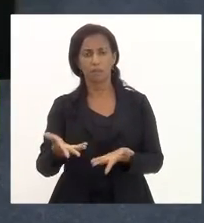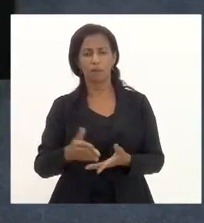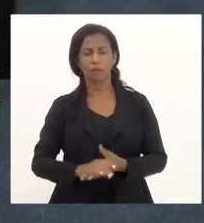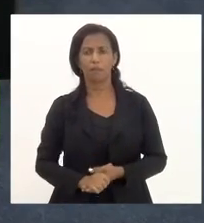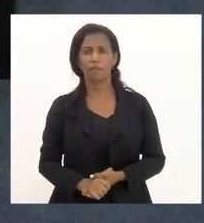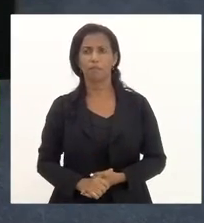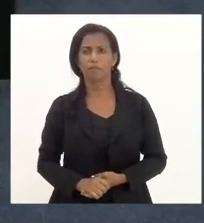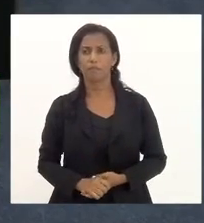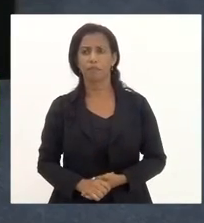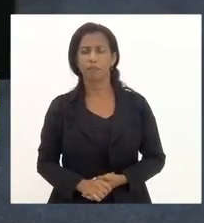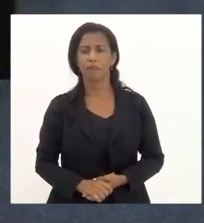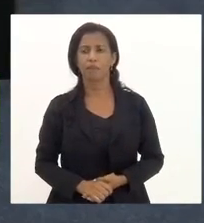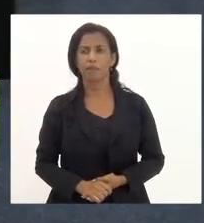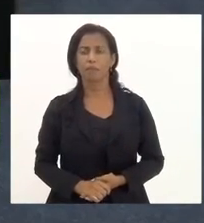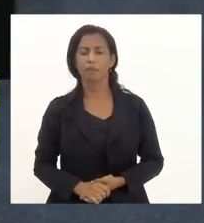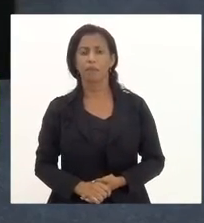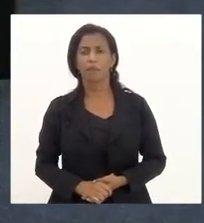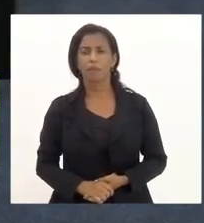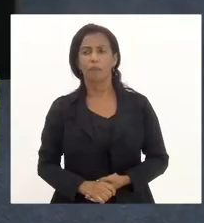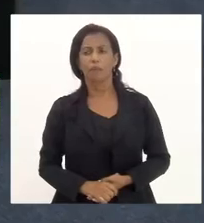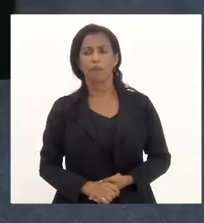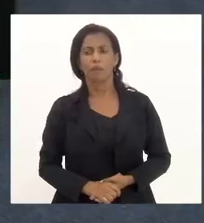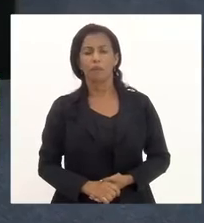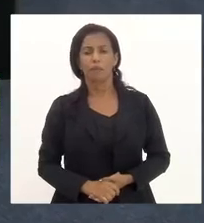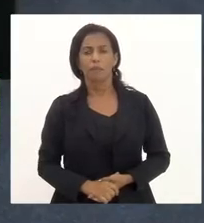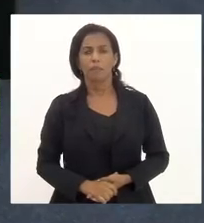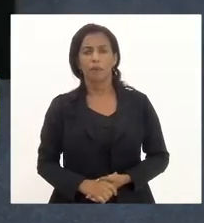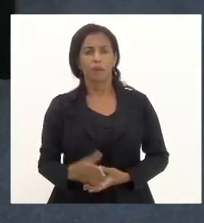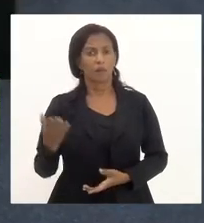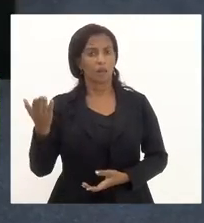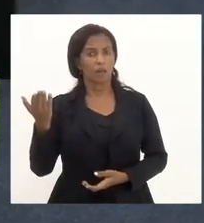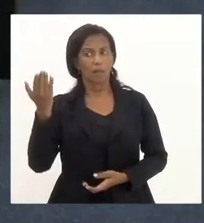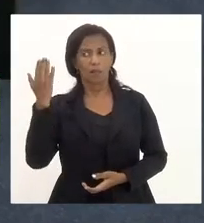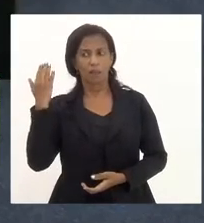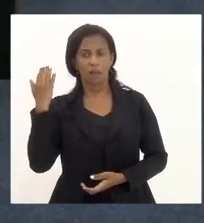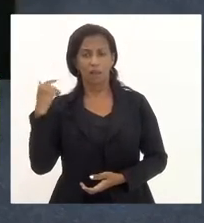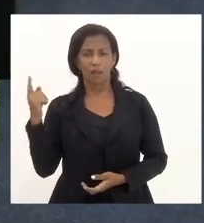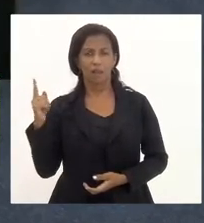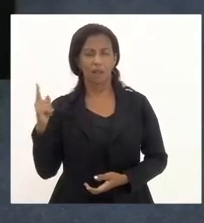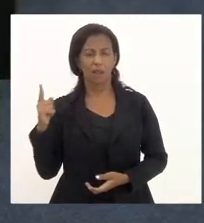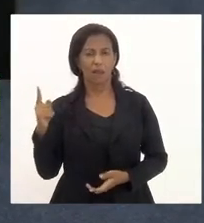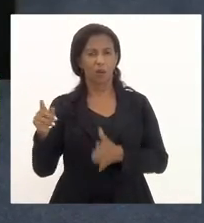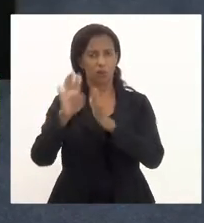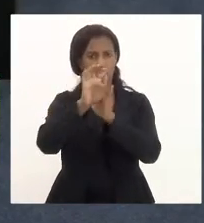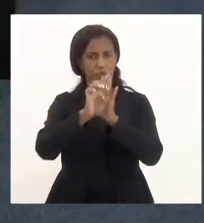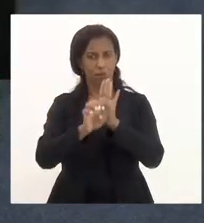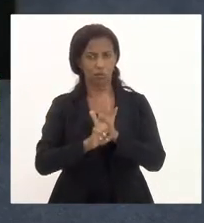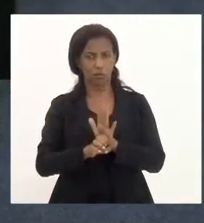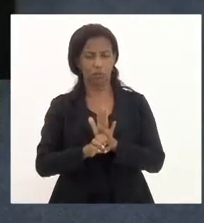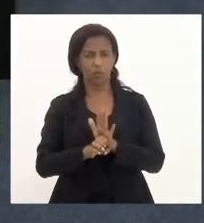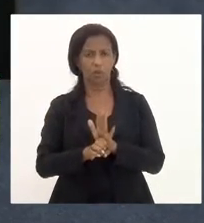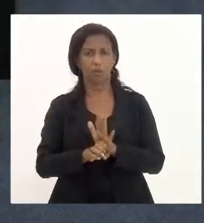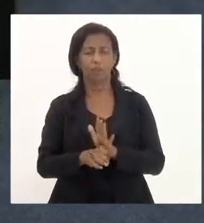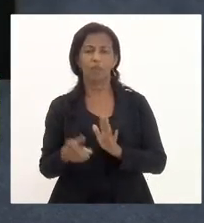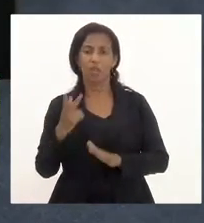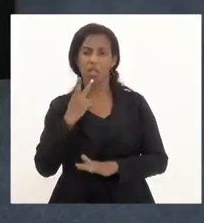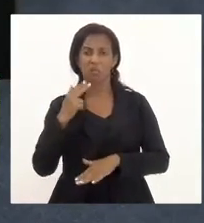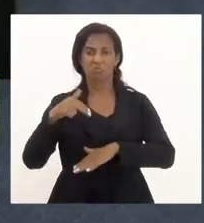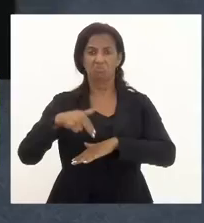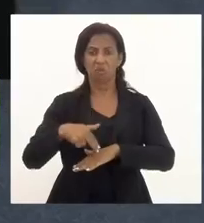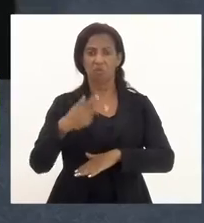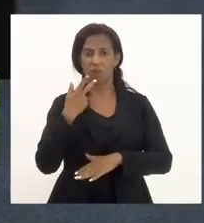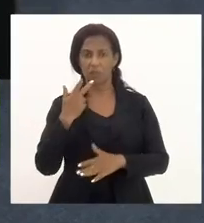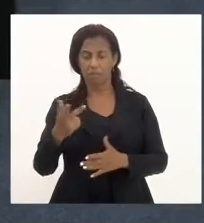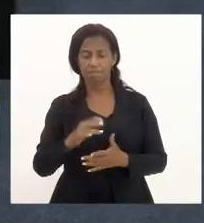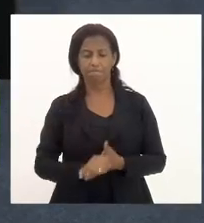concluindo por favor para concluir né Eu disse lá fora no dia que você botou as emendas aqui e o projeto de recomposição que